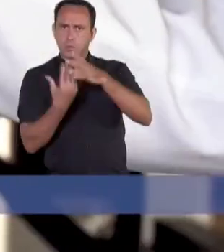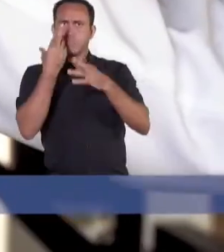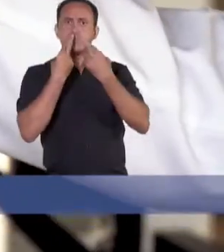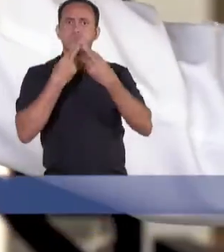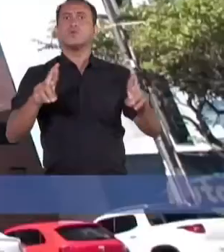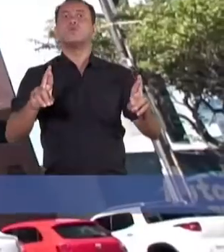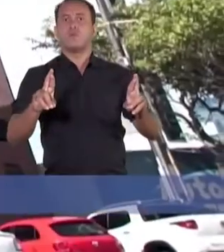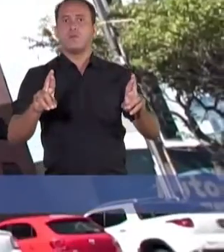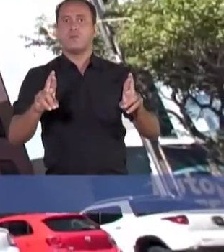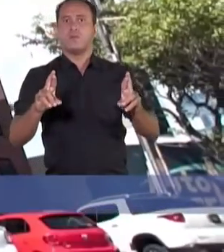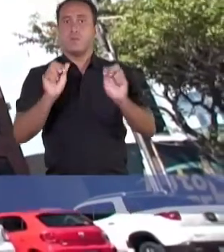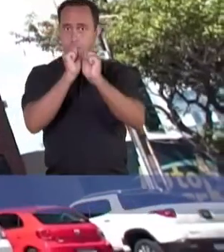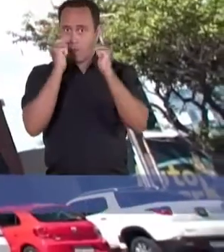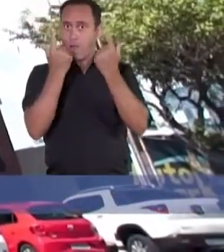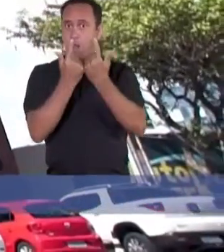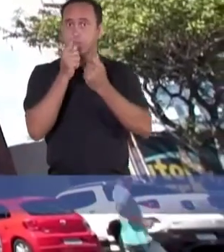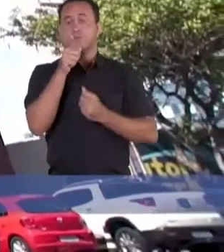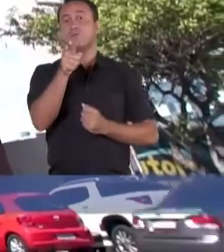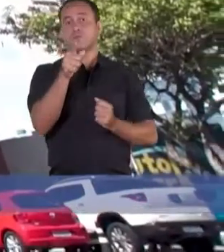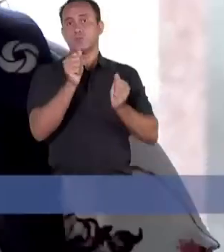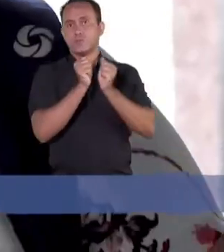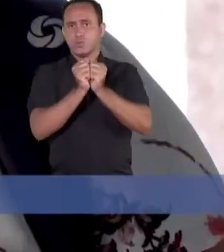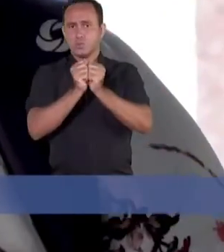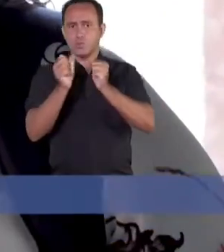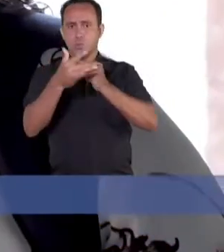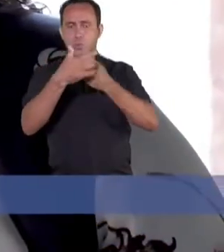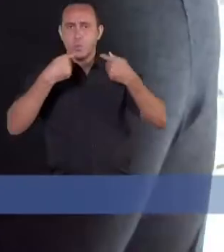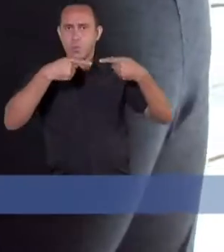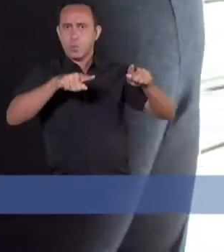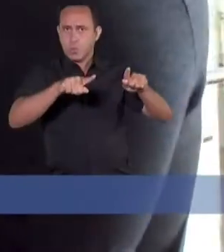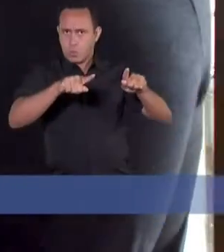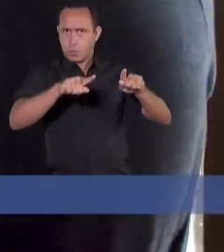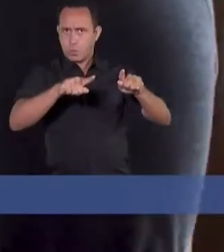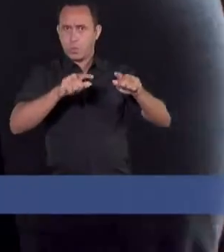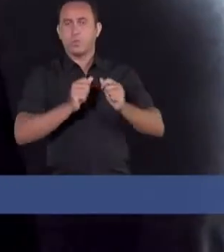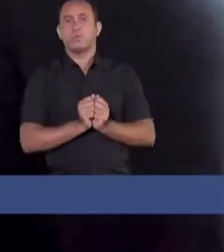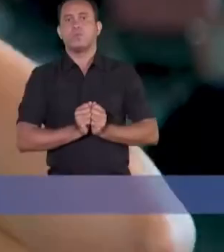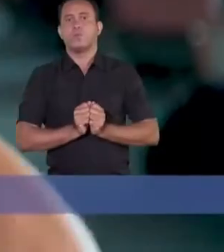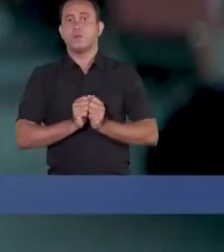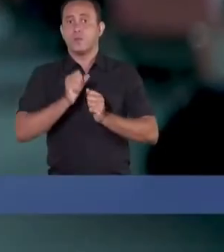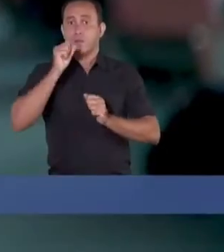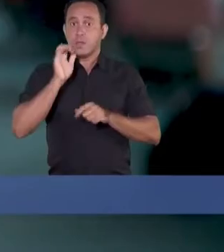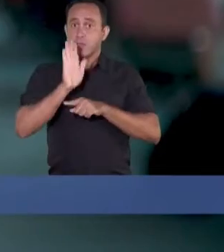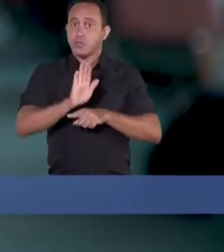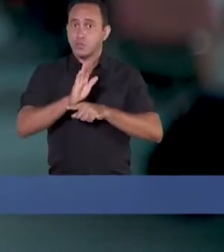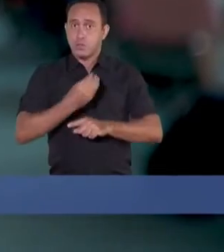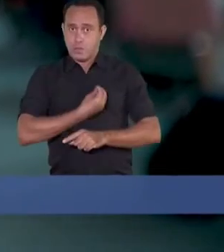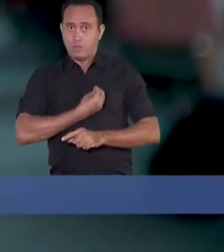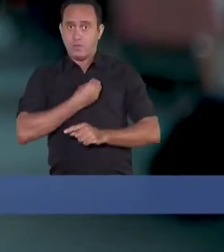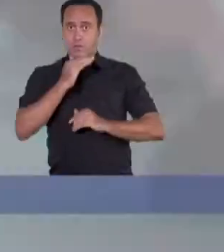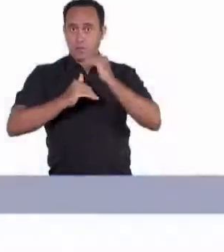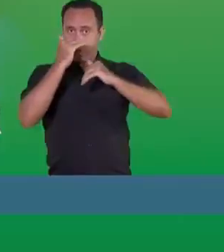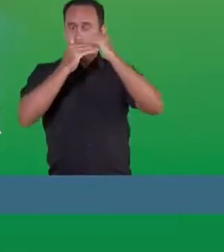superados alesi e você no combate é covid-19 em favor da vida e